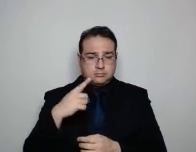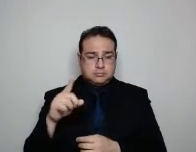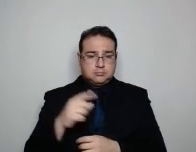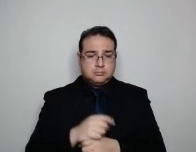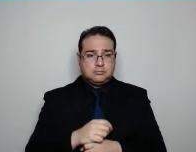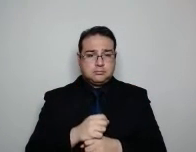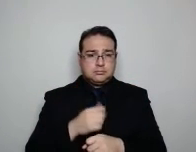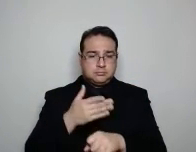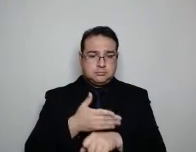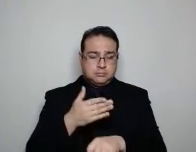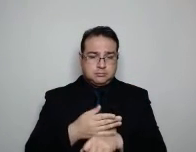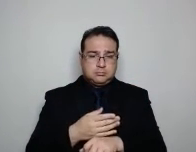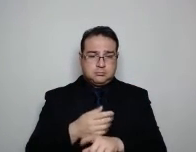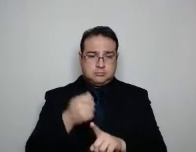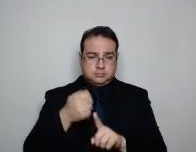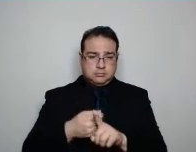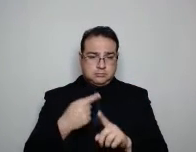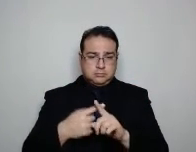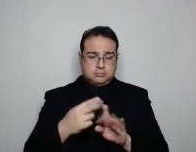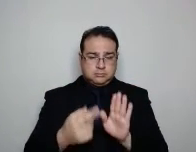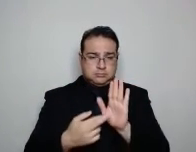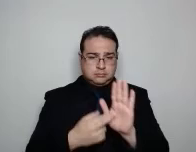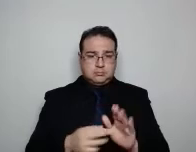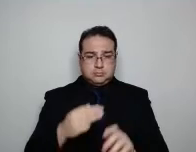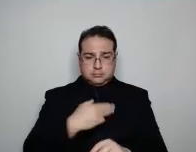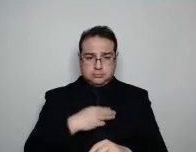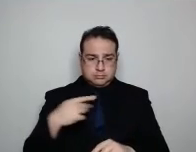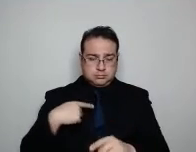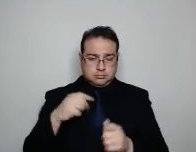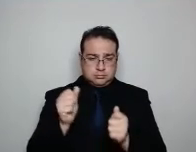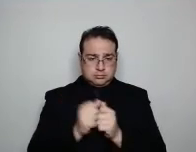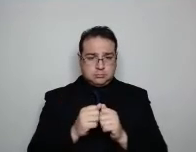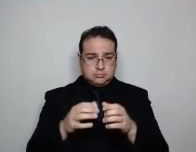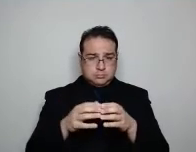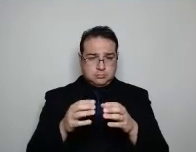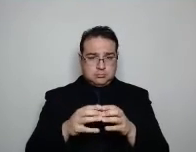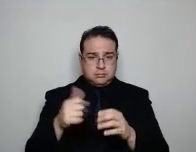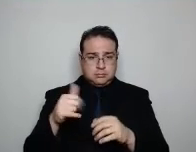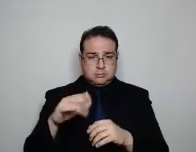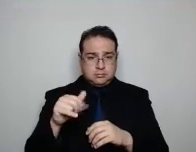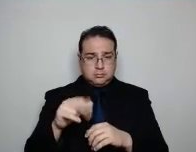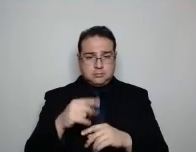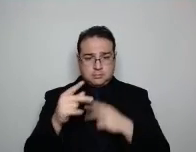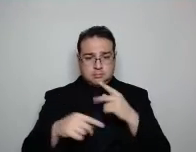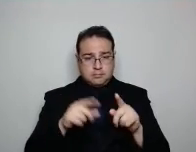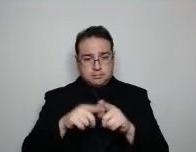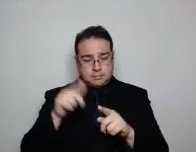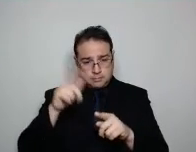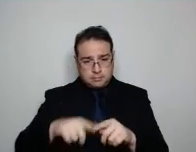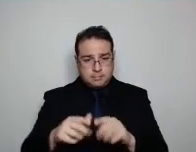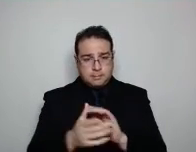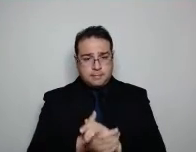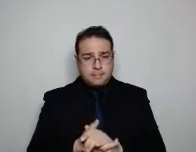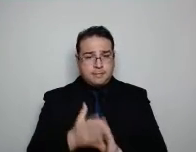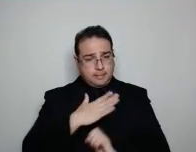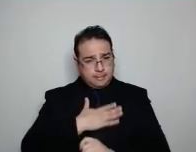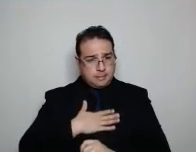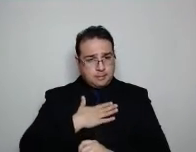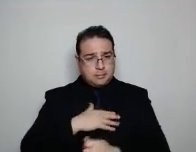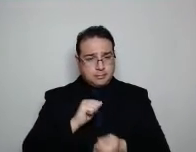né, como representante do Ministério Público perante esta primeira Câmara, dizer, né, mais uma vez, da grande satisfação de